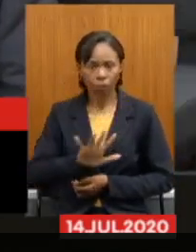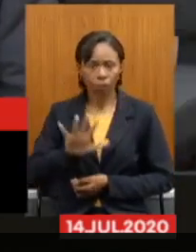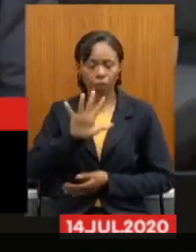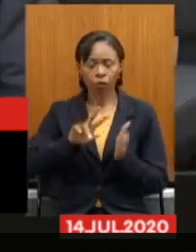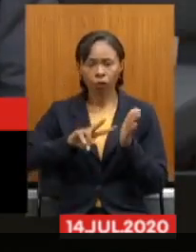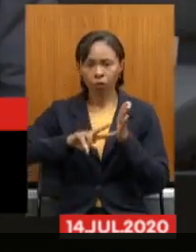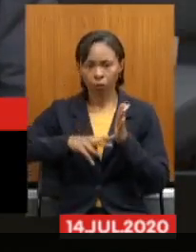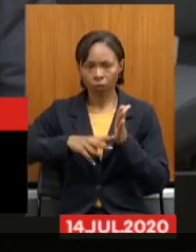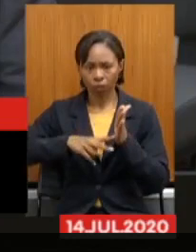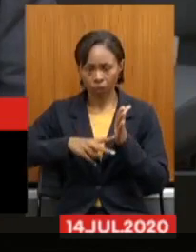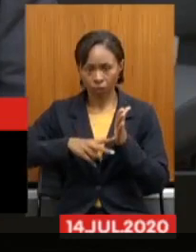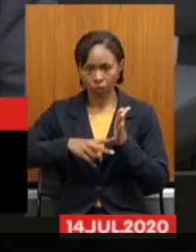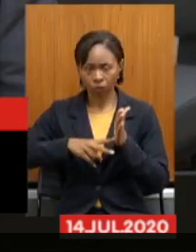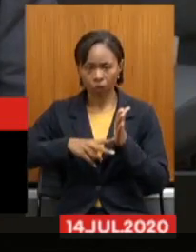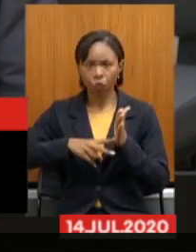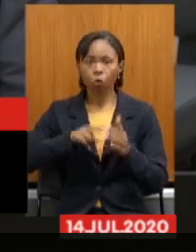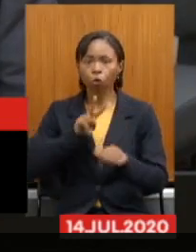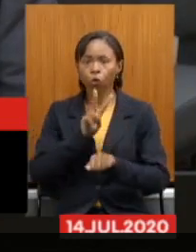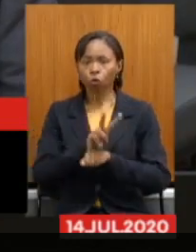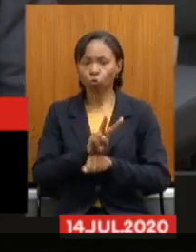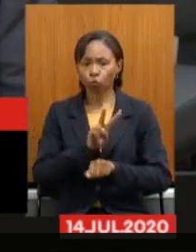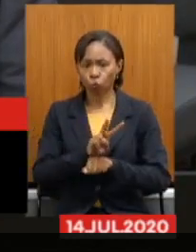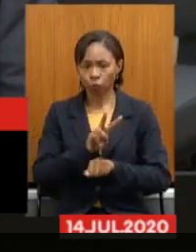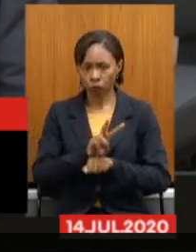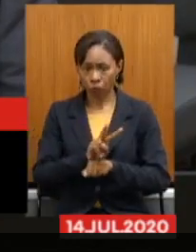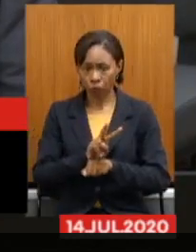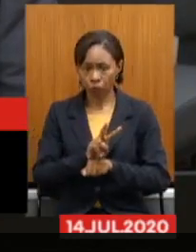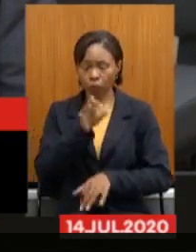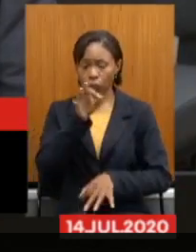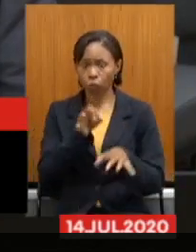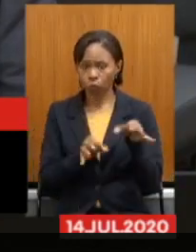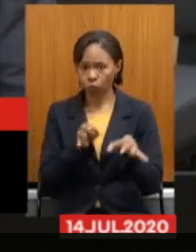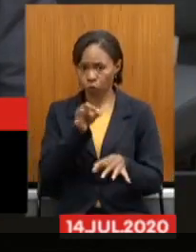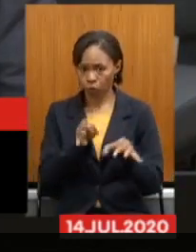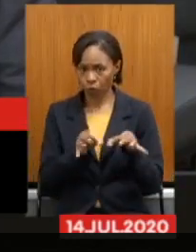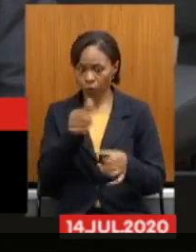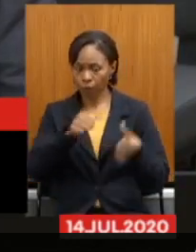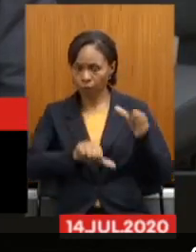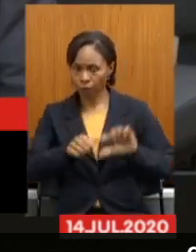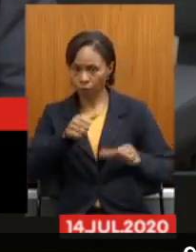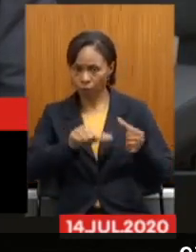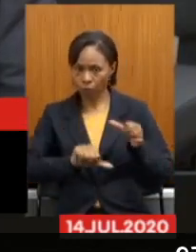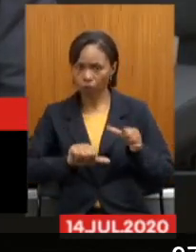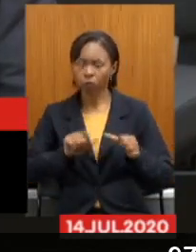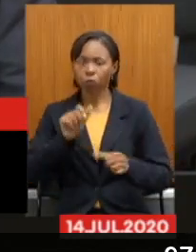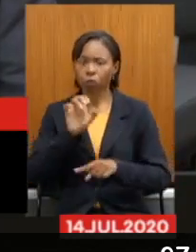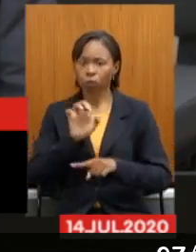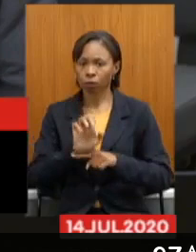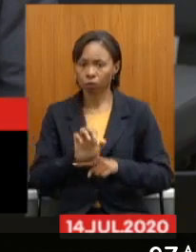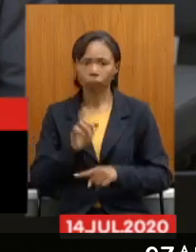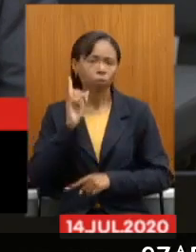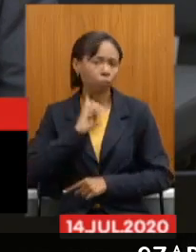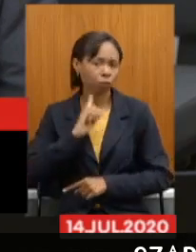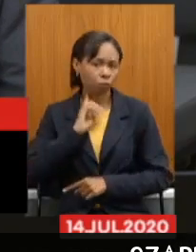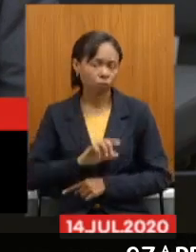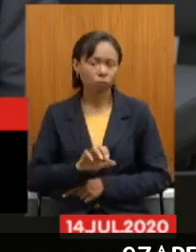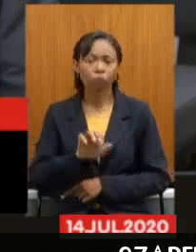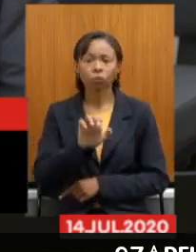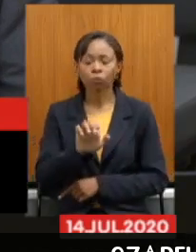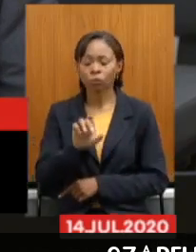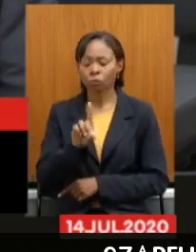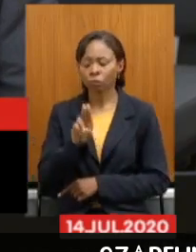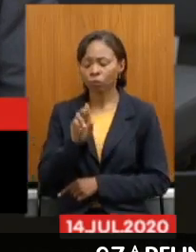dos Oficiais de Justiça Avaliadores do Estado de Minas Gerais, Eduardo de